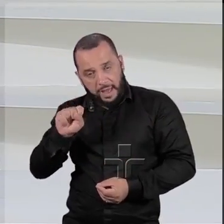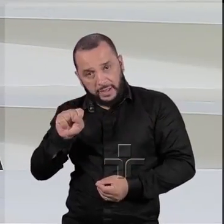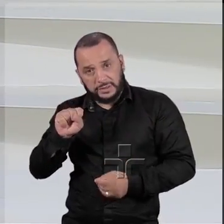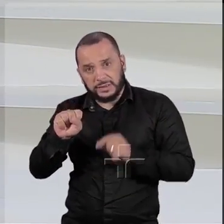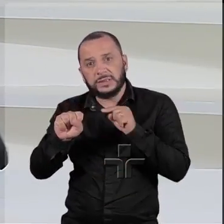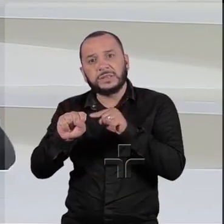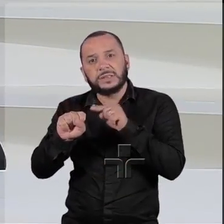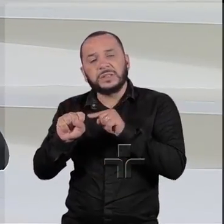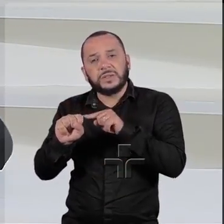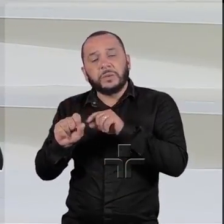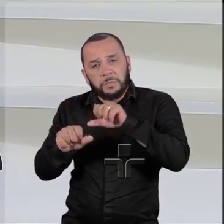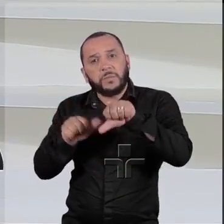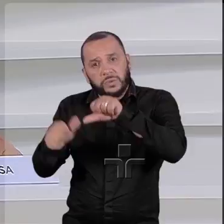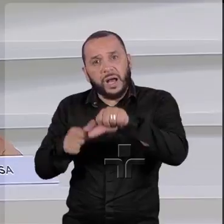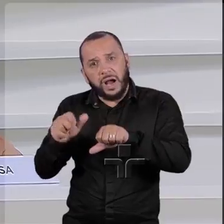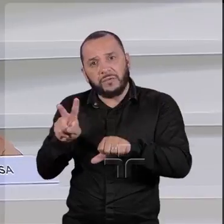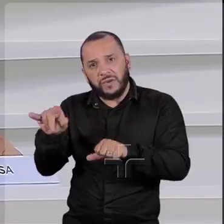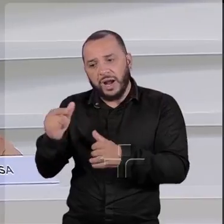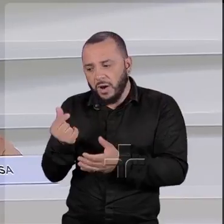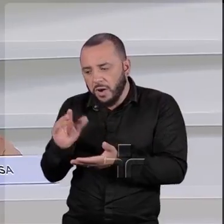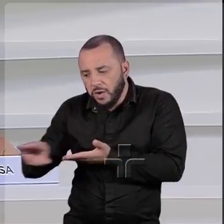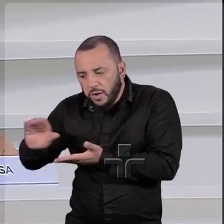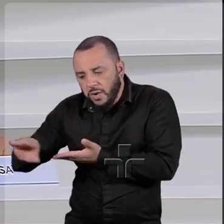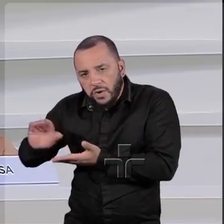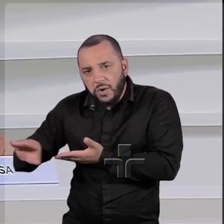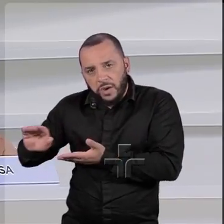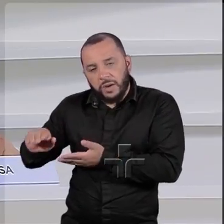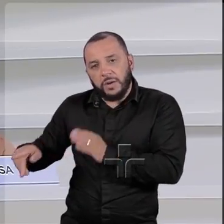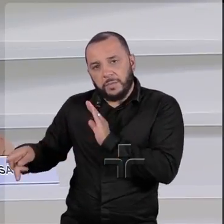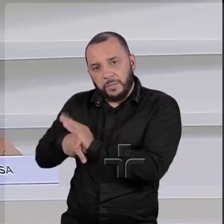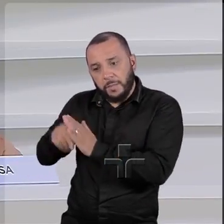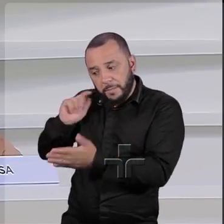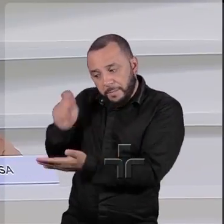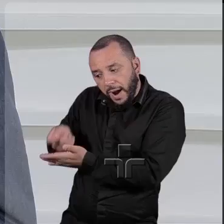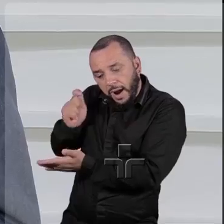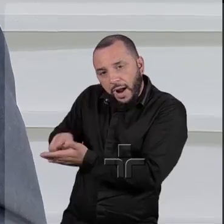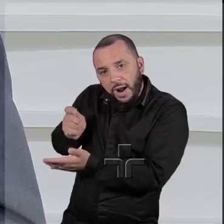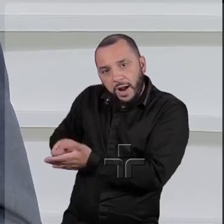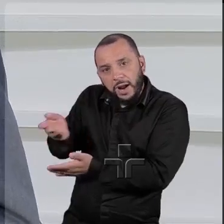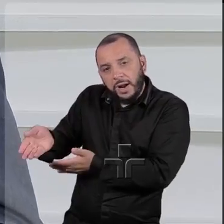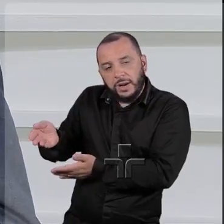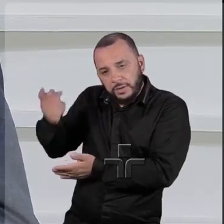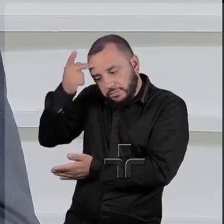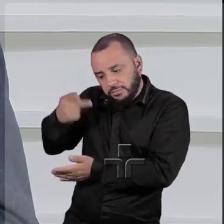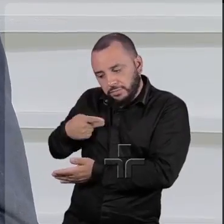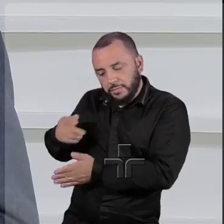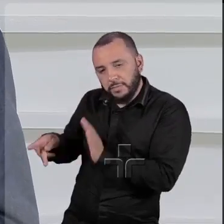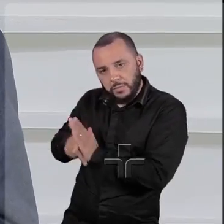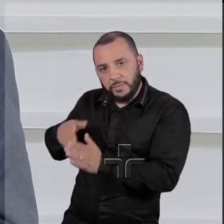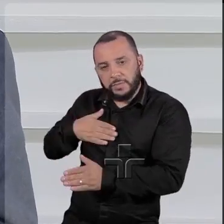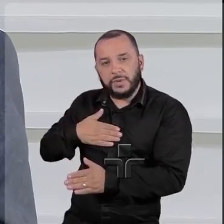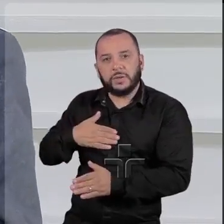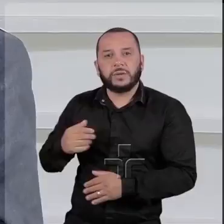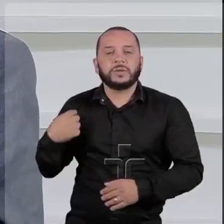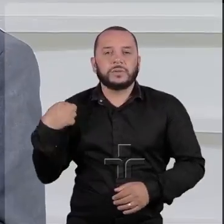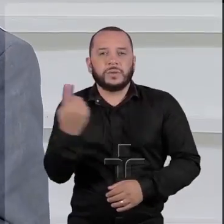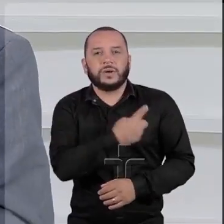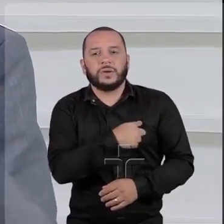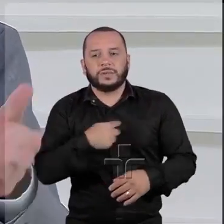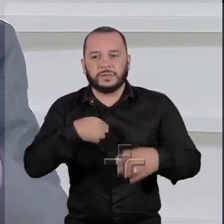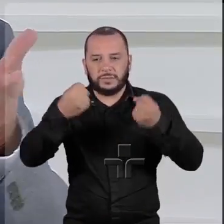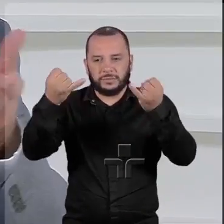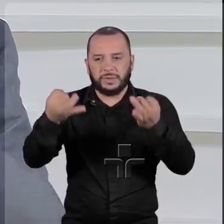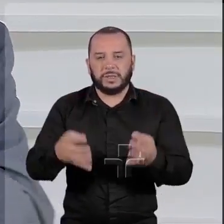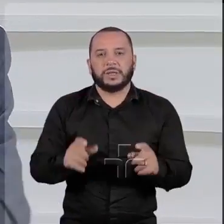de garantia para a capitalização. Fala, Celso, depois a Denise. Bom, nós estamos aqui falando questões técnicas e com